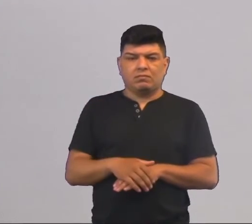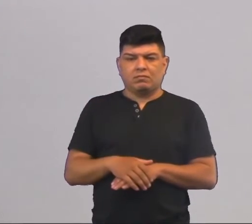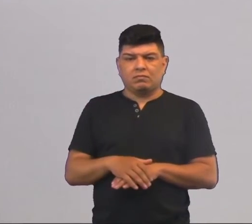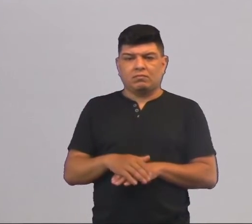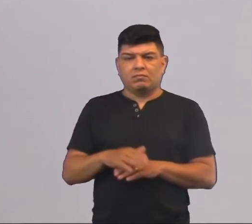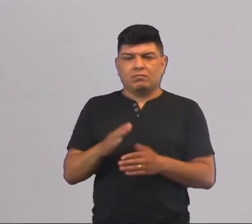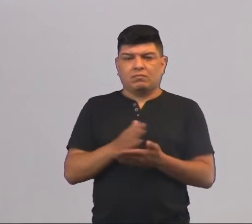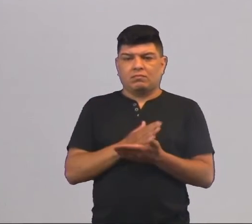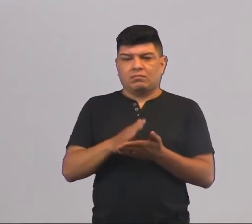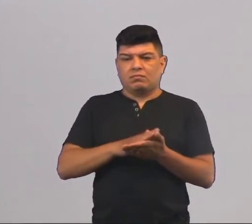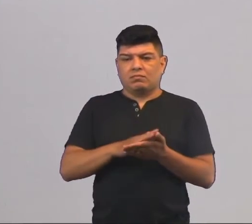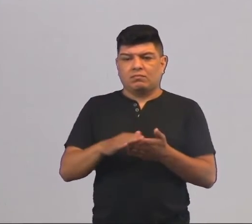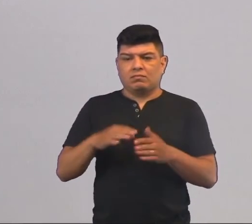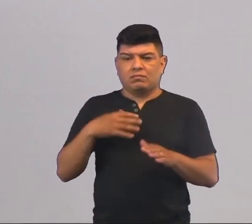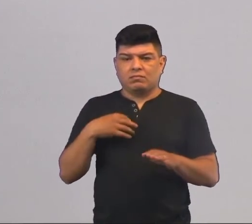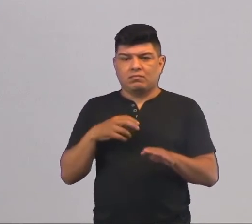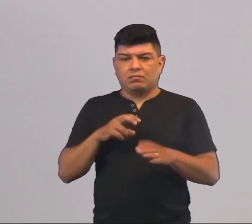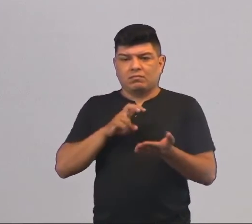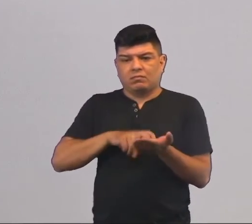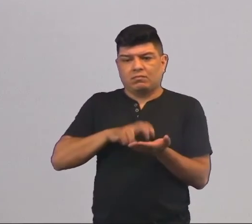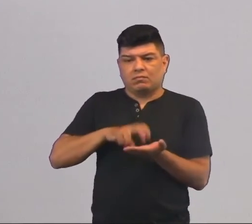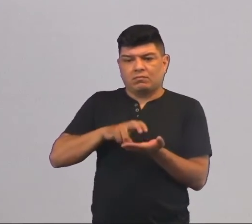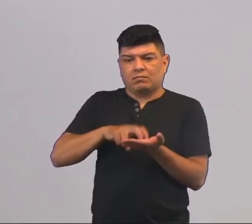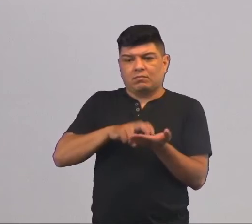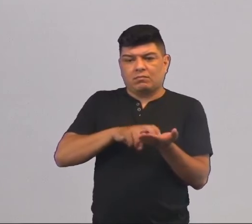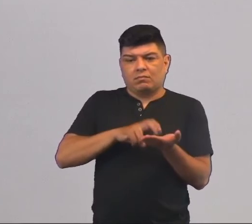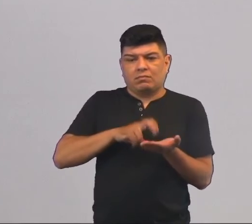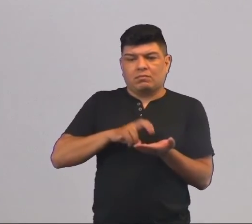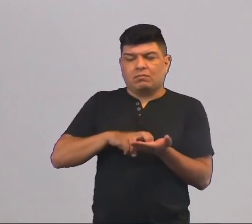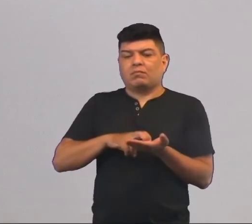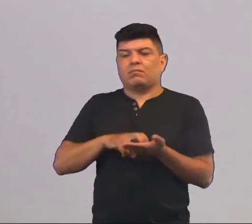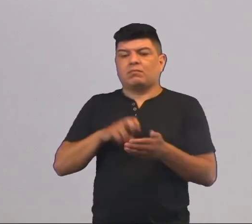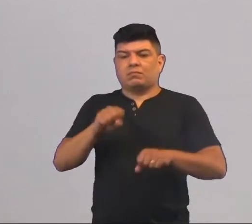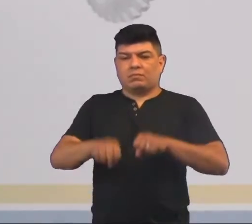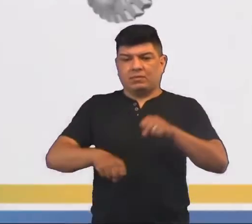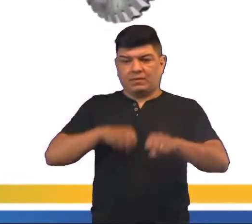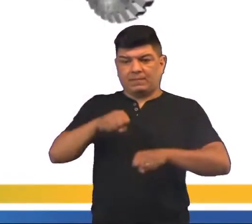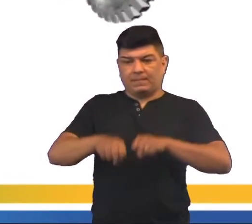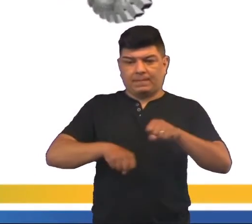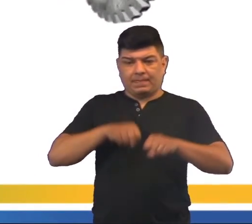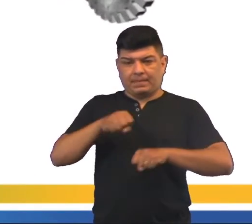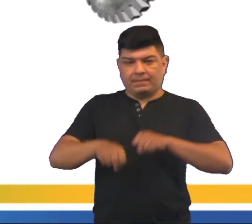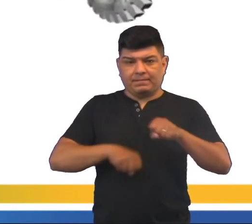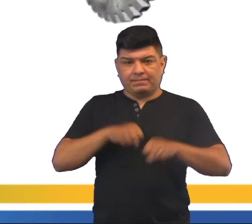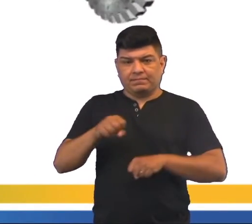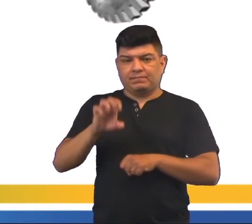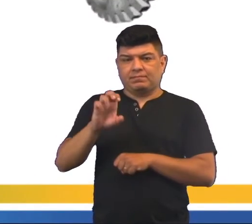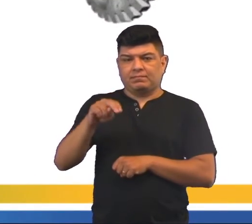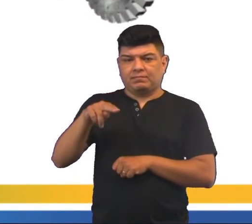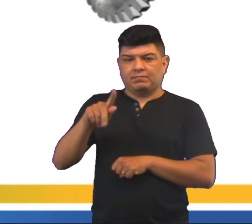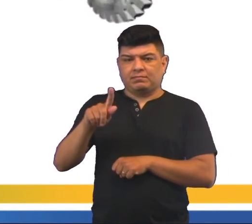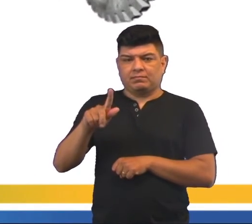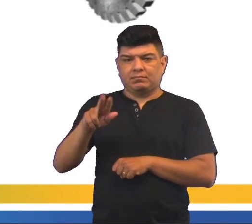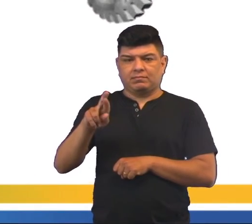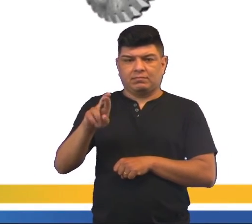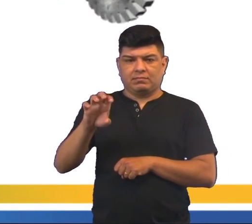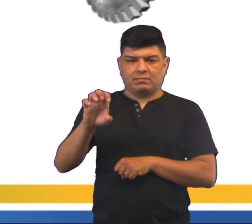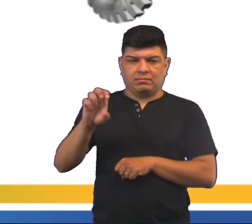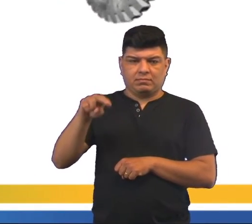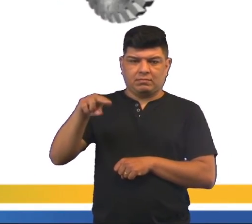engrenagens em mar e misturas e até mesmo em uma bicicleta essas engrenagens são rodas dentadas